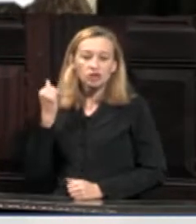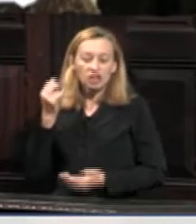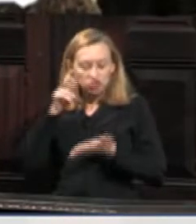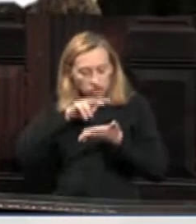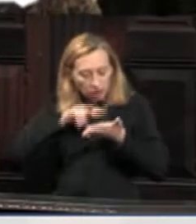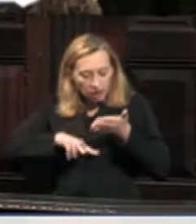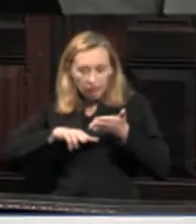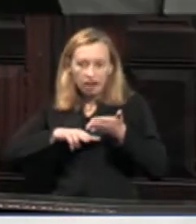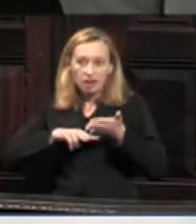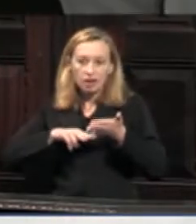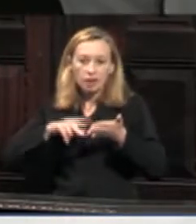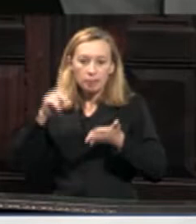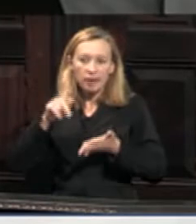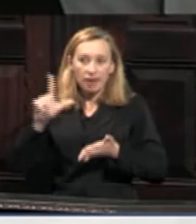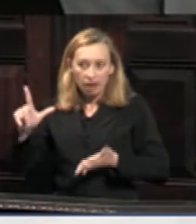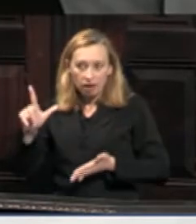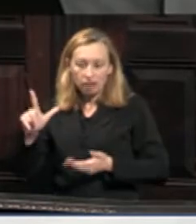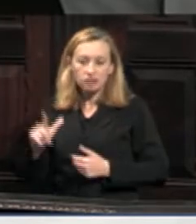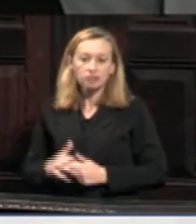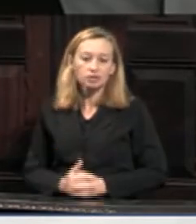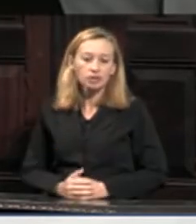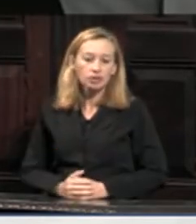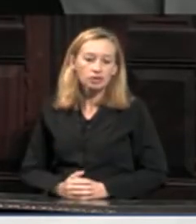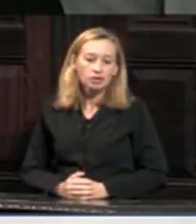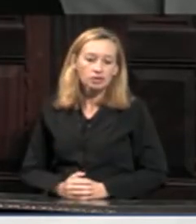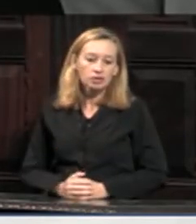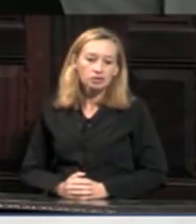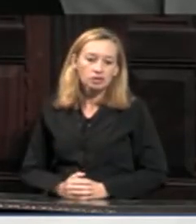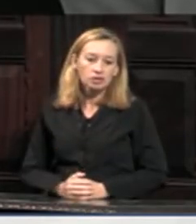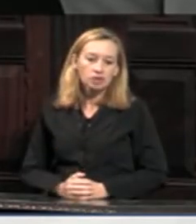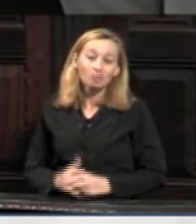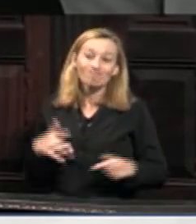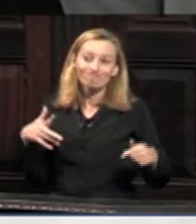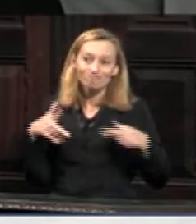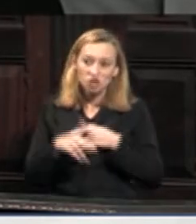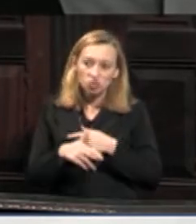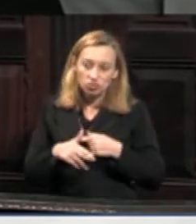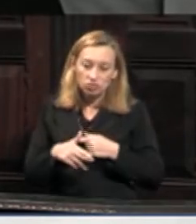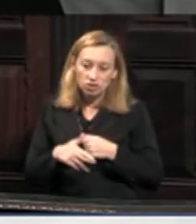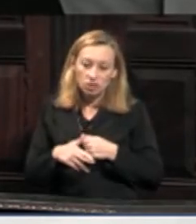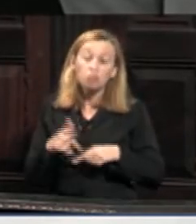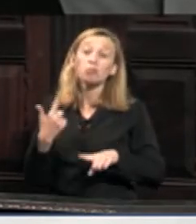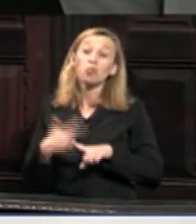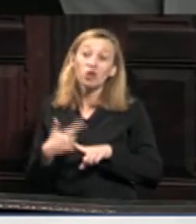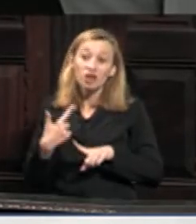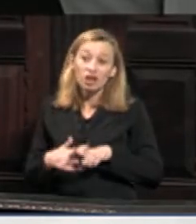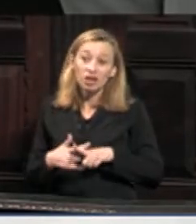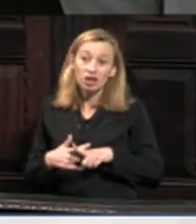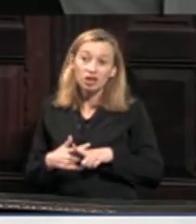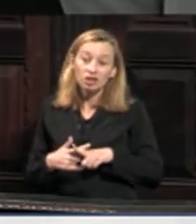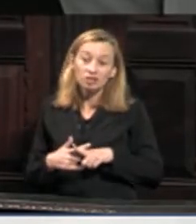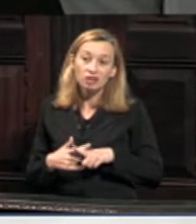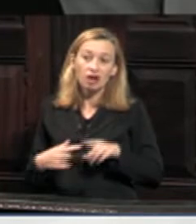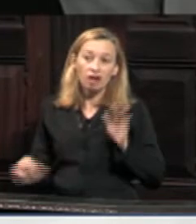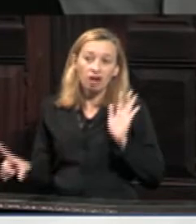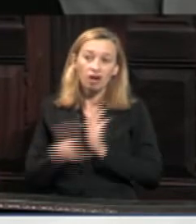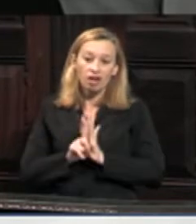ler o PL. Ele está prejudicado, porque a